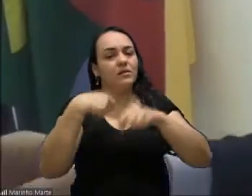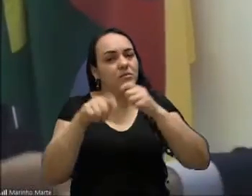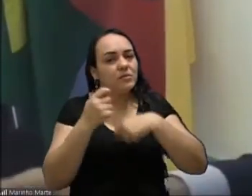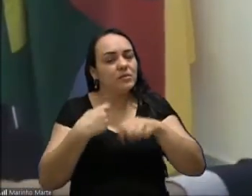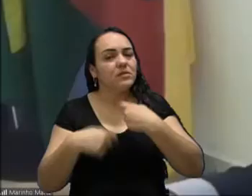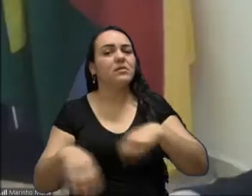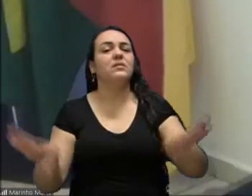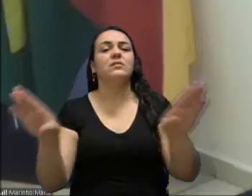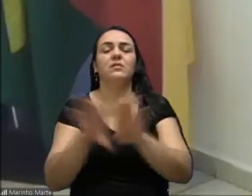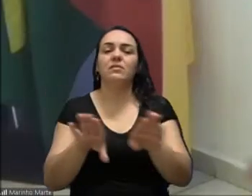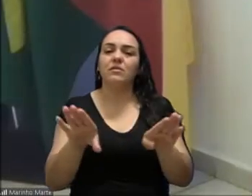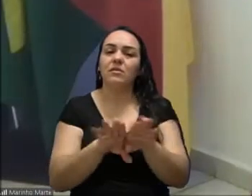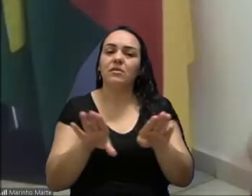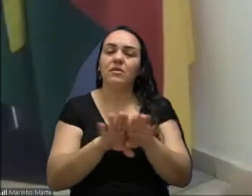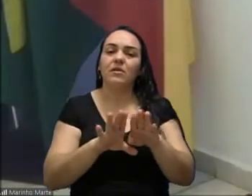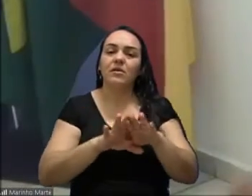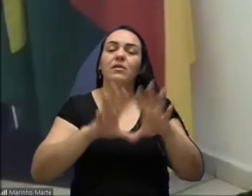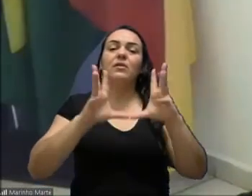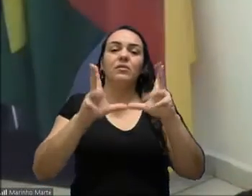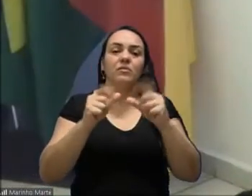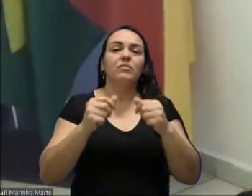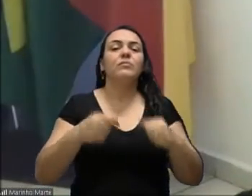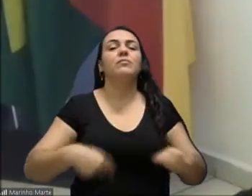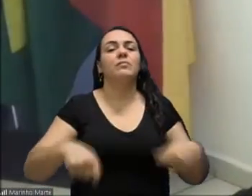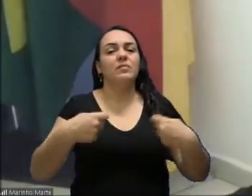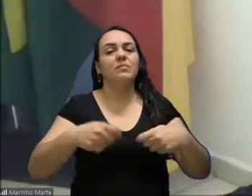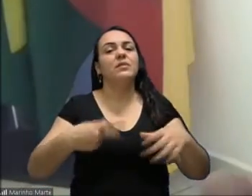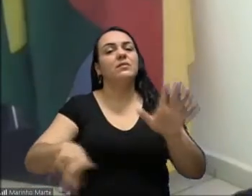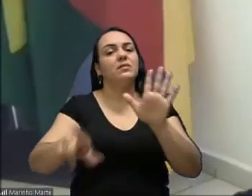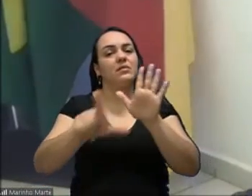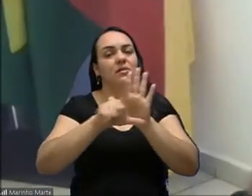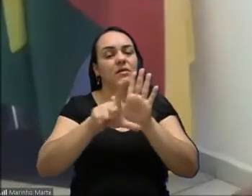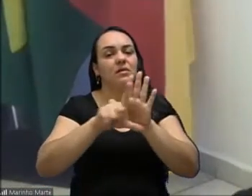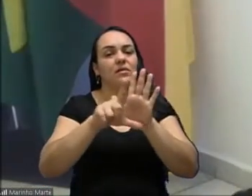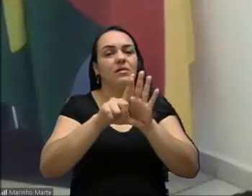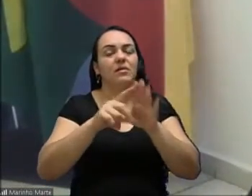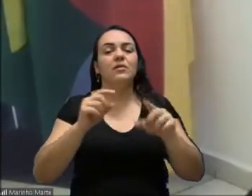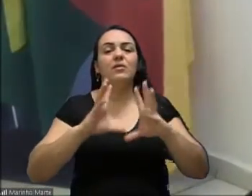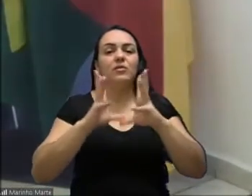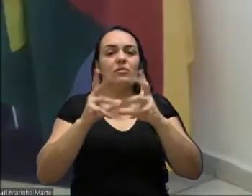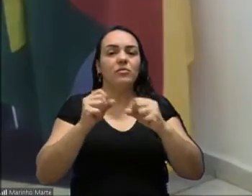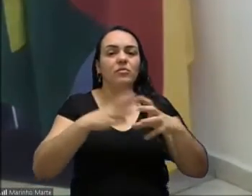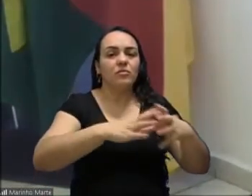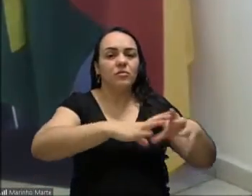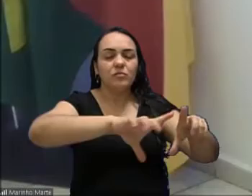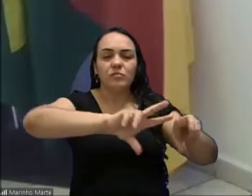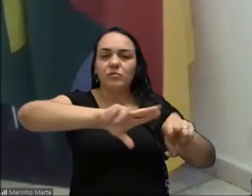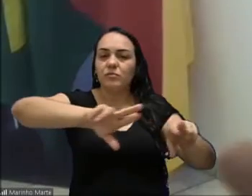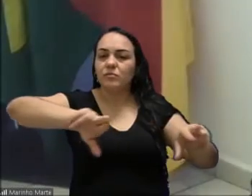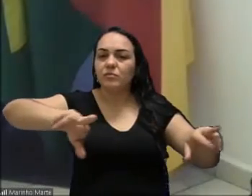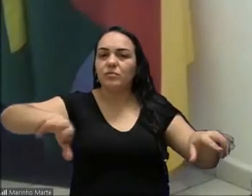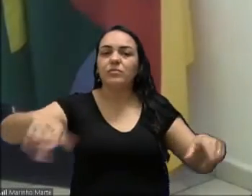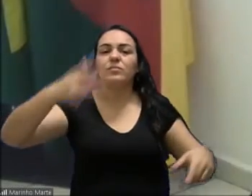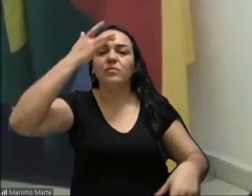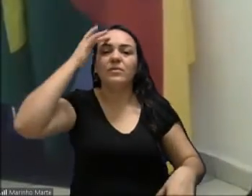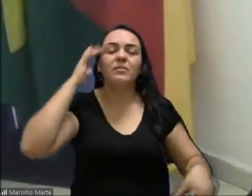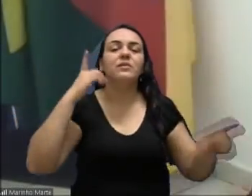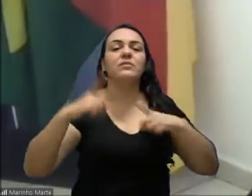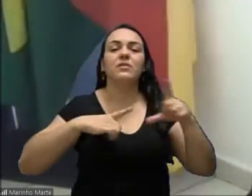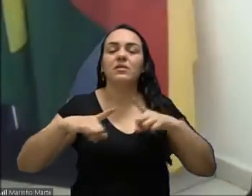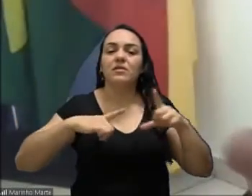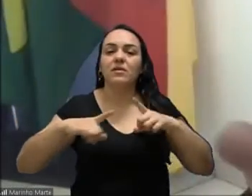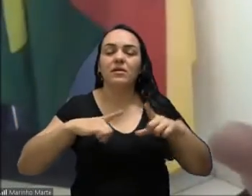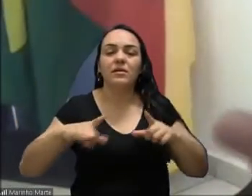para efeitos da presente lei ficam abrangidos todos os servidores entre